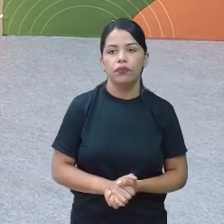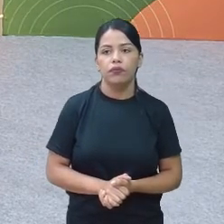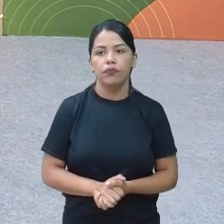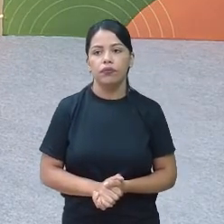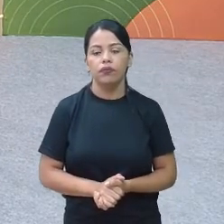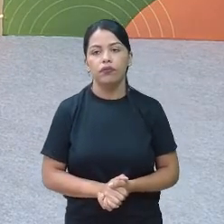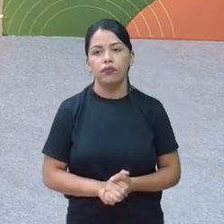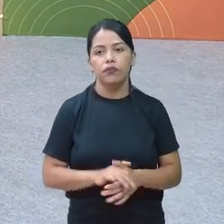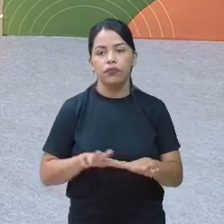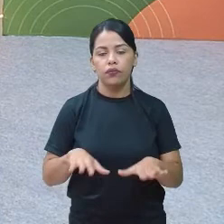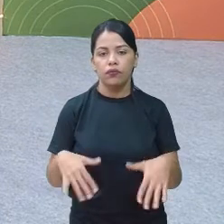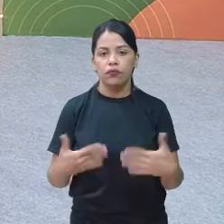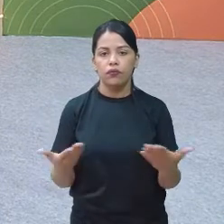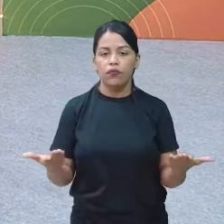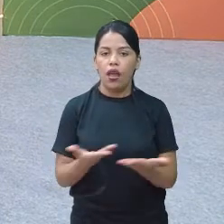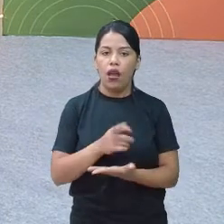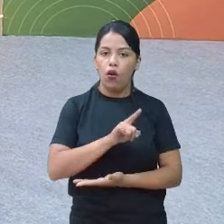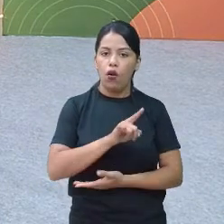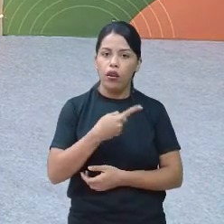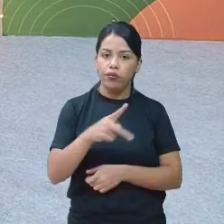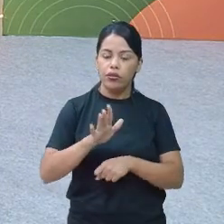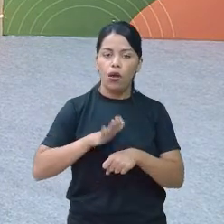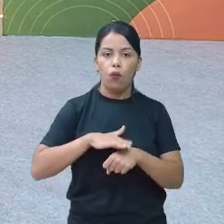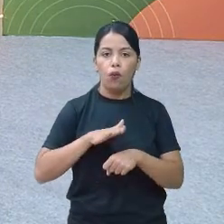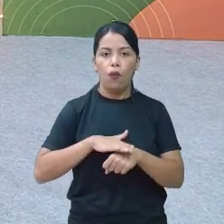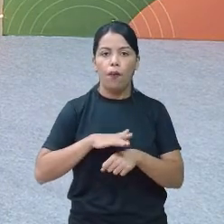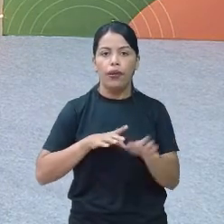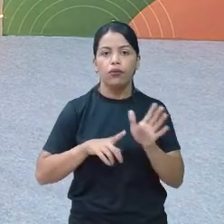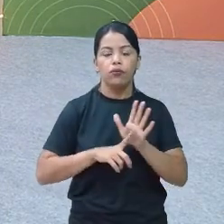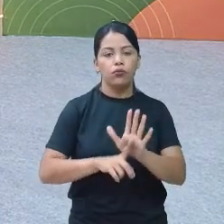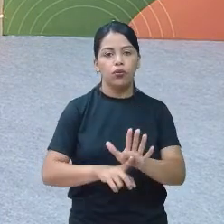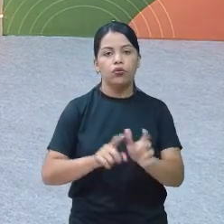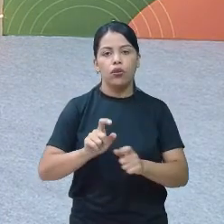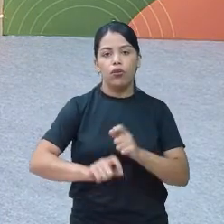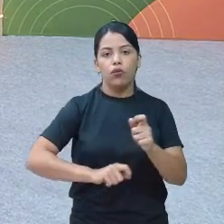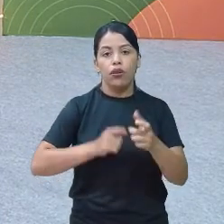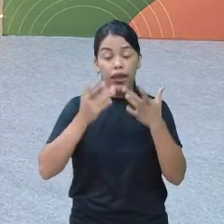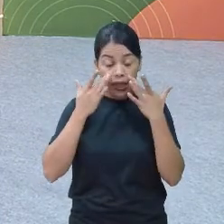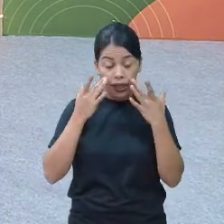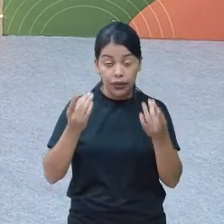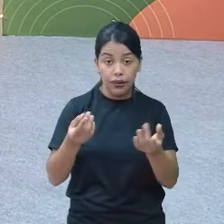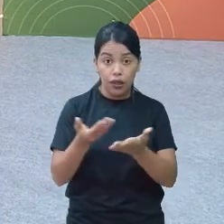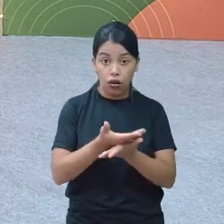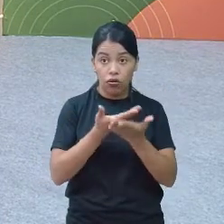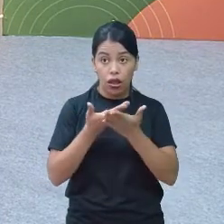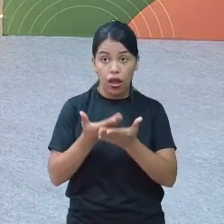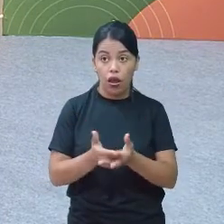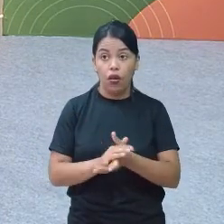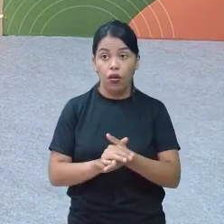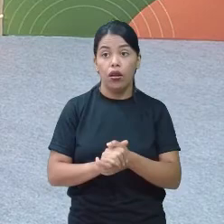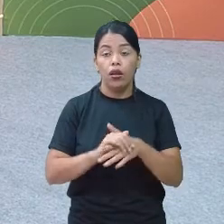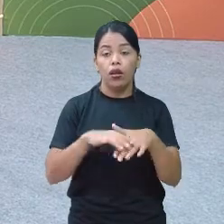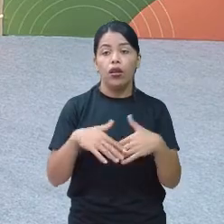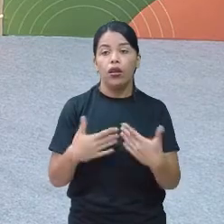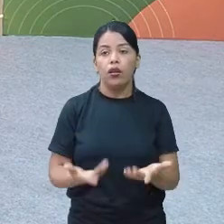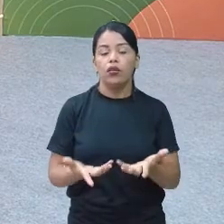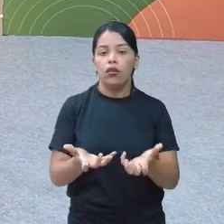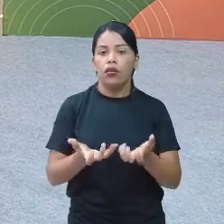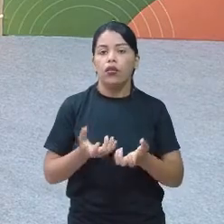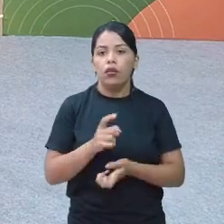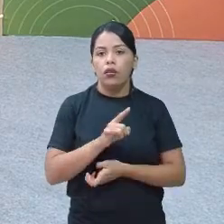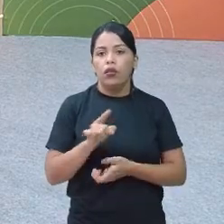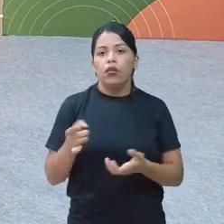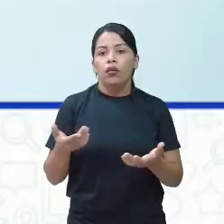E é isso, gente. Agora chegou a vez de vocês mostrarem que prestaram atenção na aula, tá certo? Eu quero que